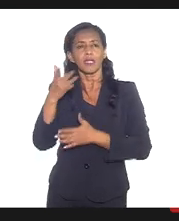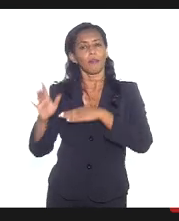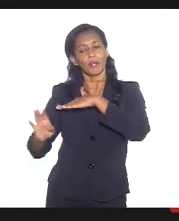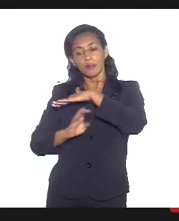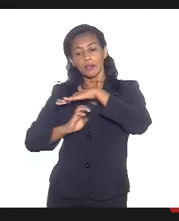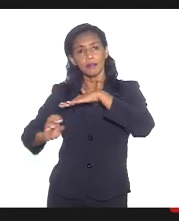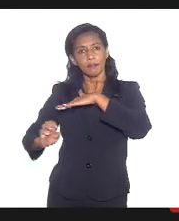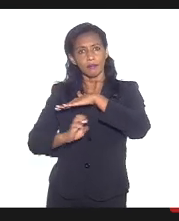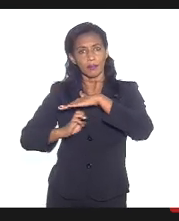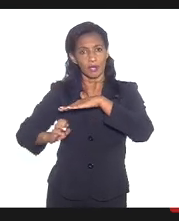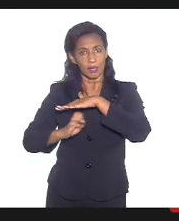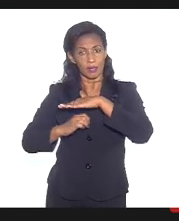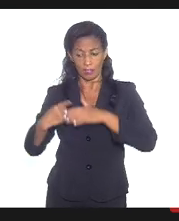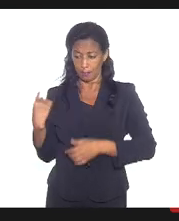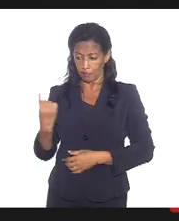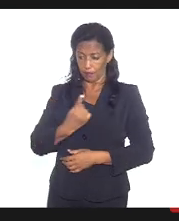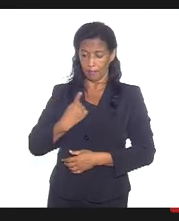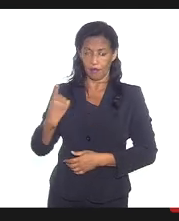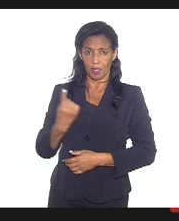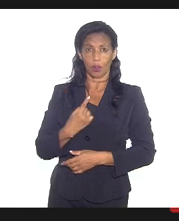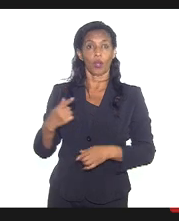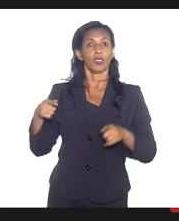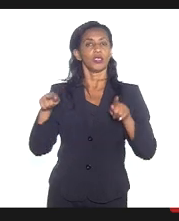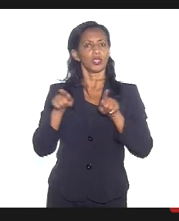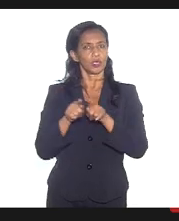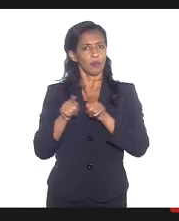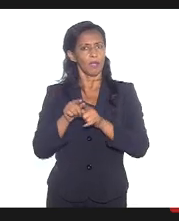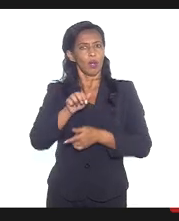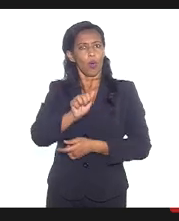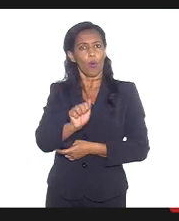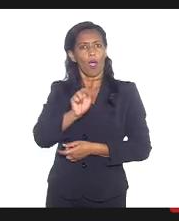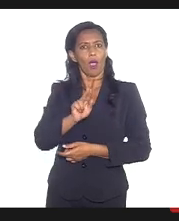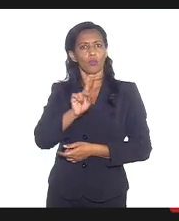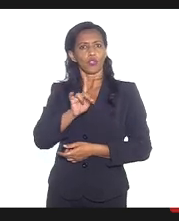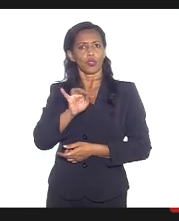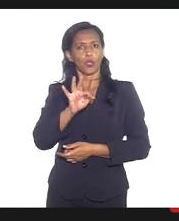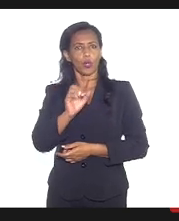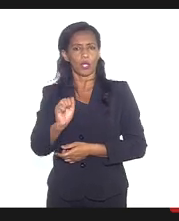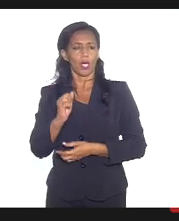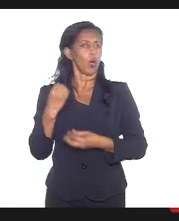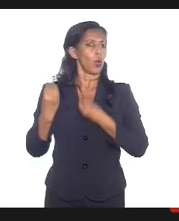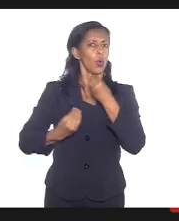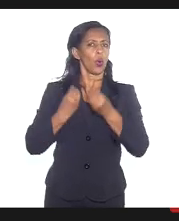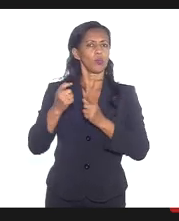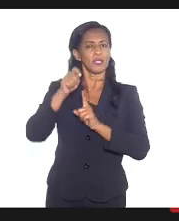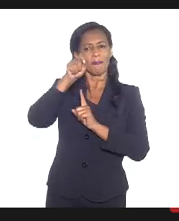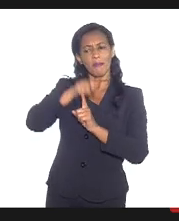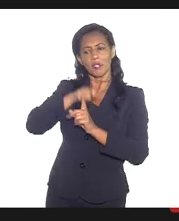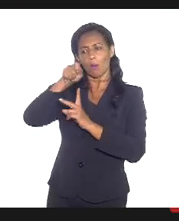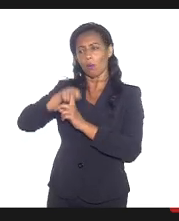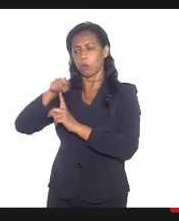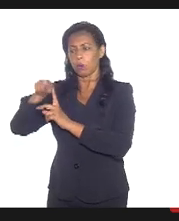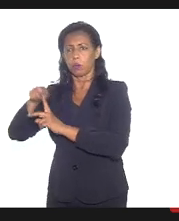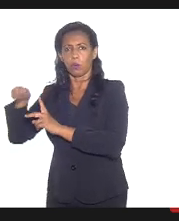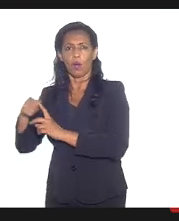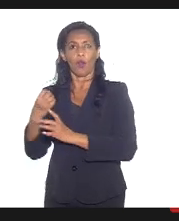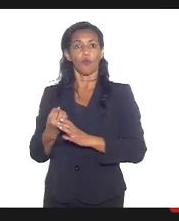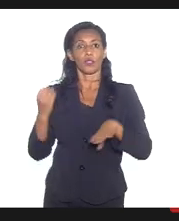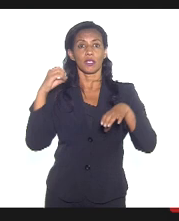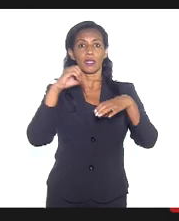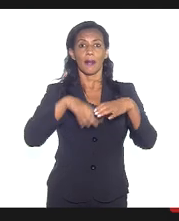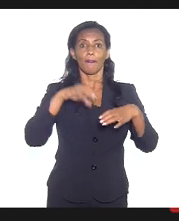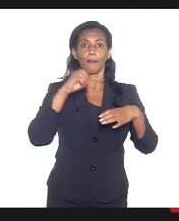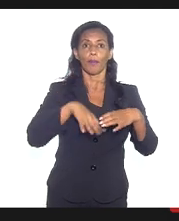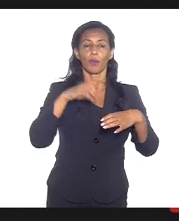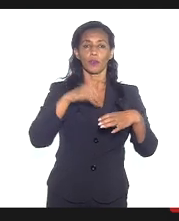tá? E para nós aqui como auditoria. Então, é como se fosse, mensalmente, fosse depositado em um sistema ou uma planilha,